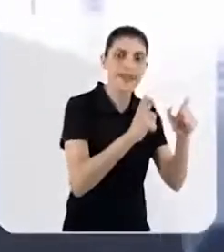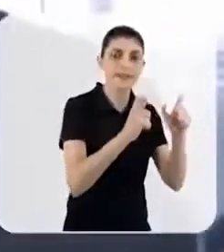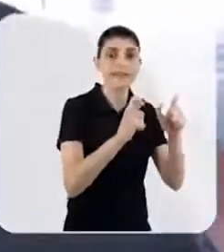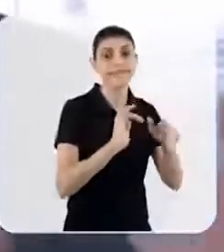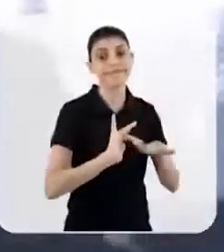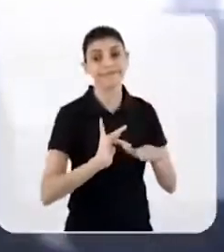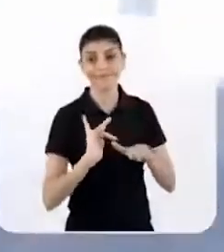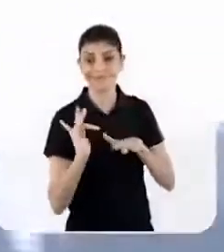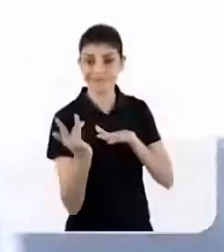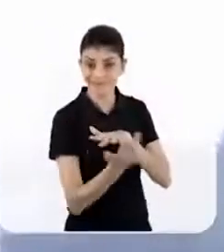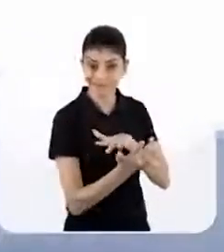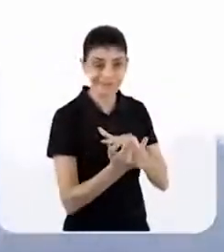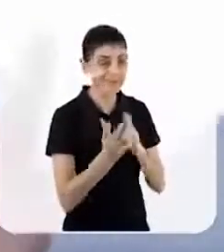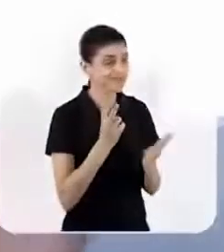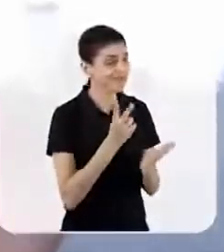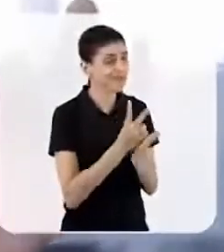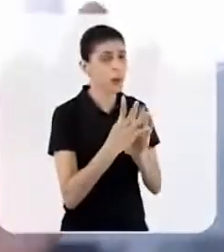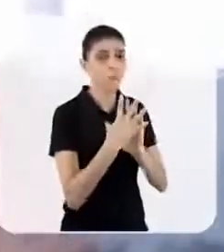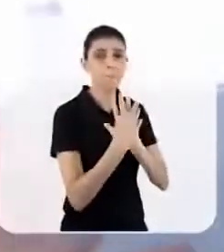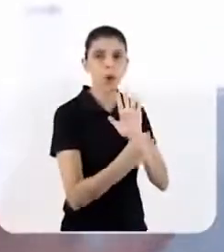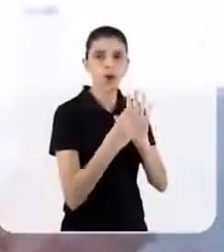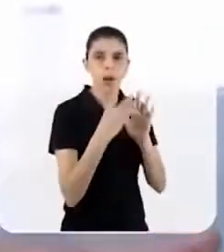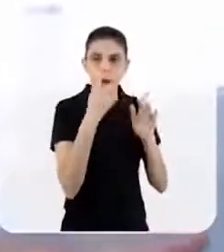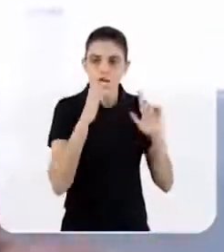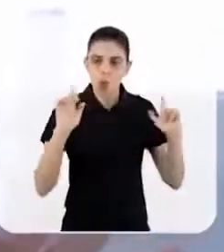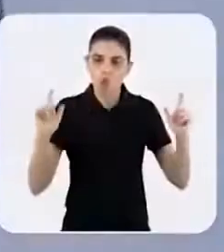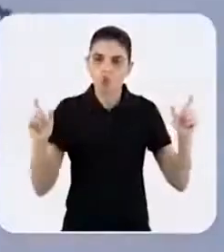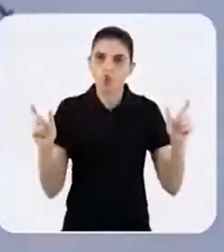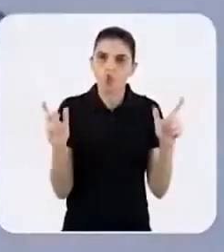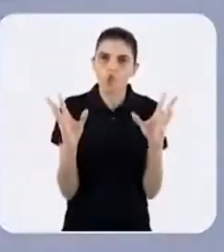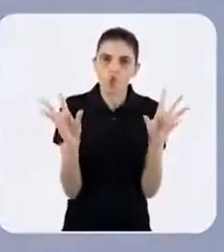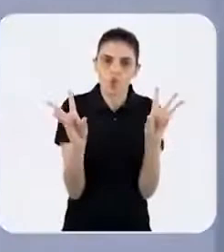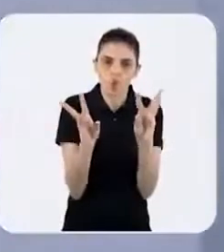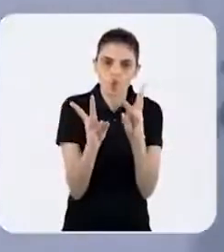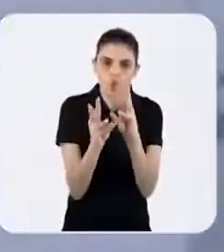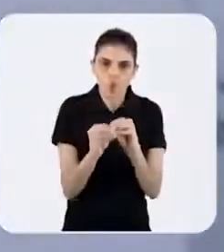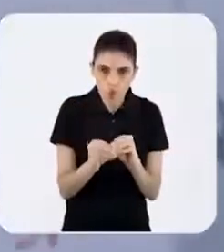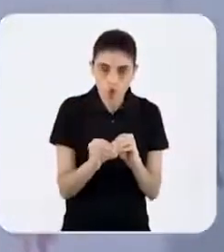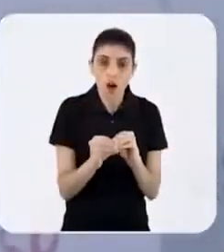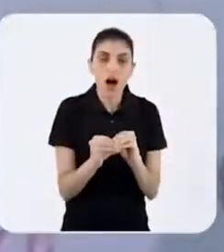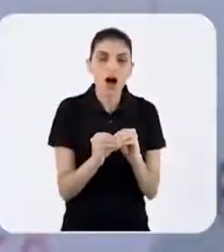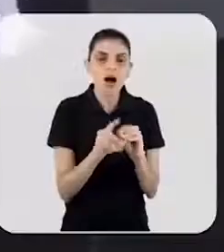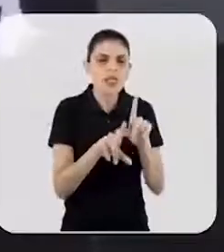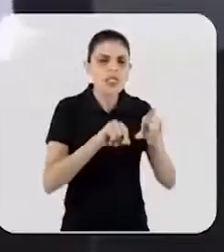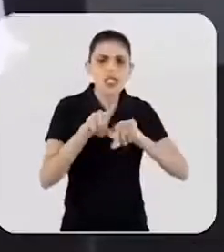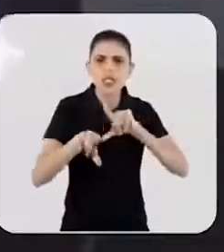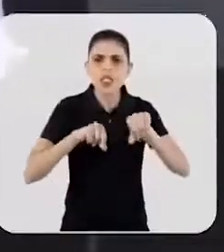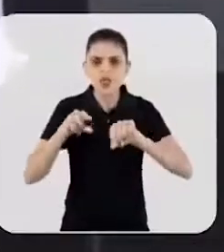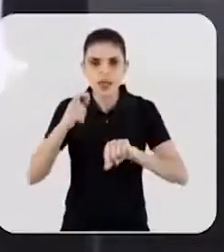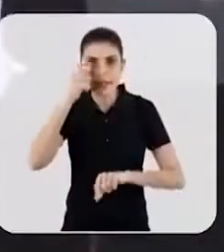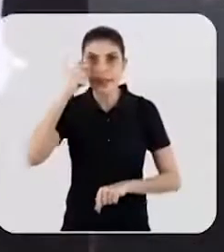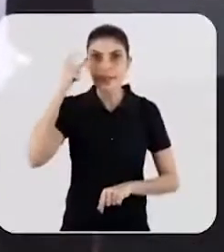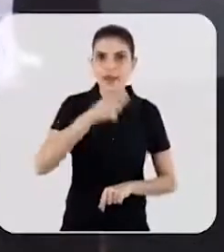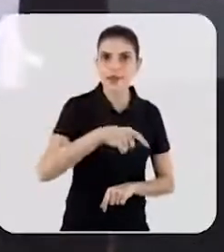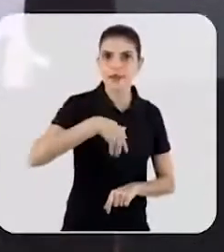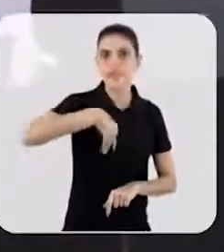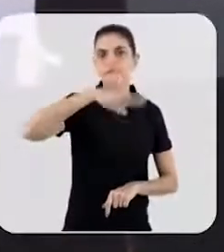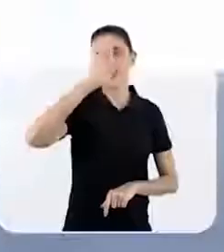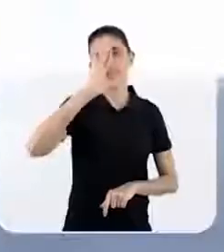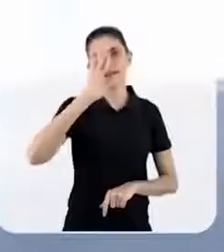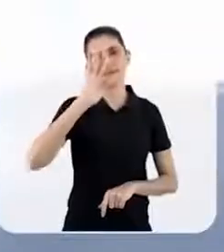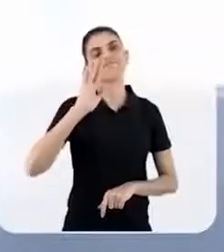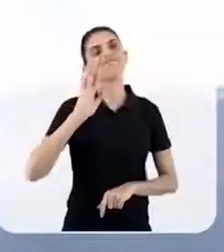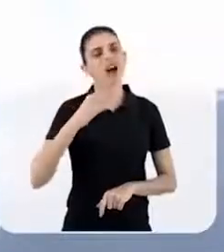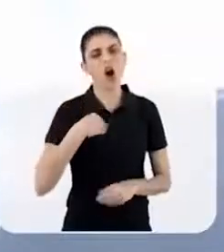interessam. Então a rede social tem um modelo de filtragem de algoritmos em que o algoritmo seleciona o que te interessa